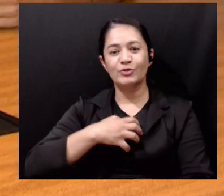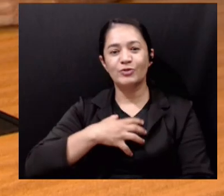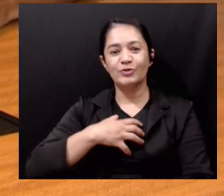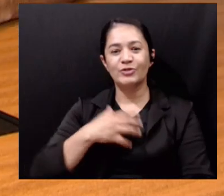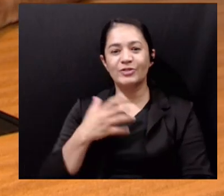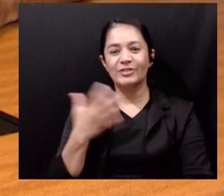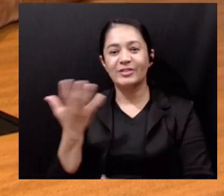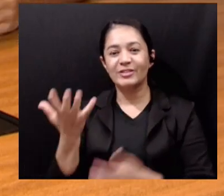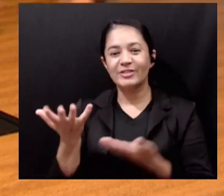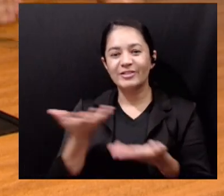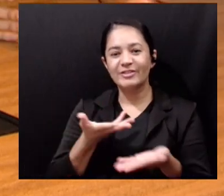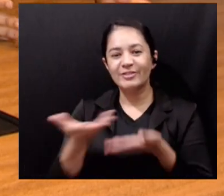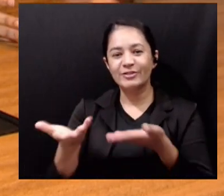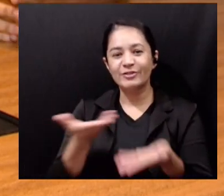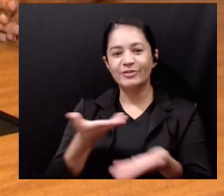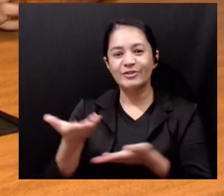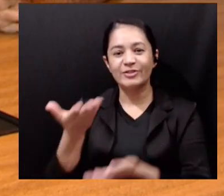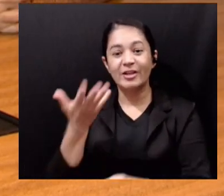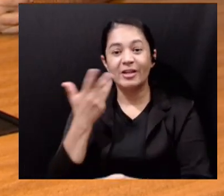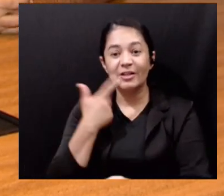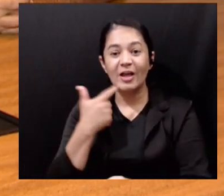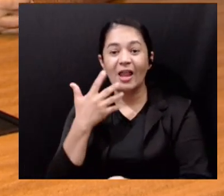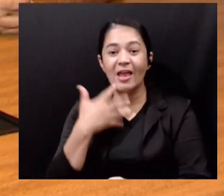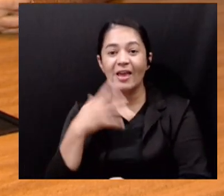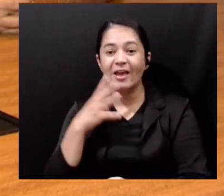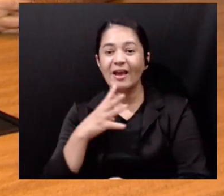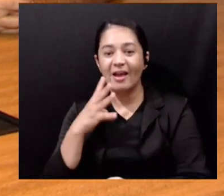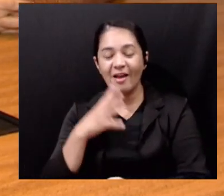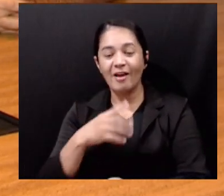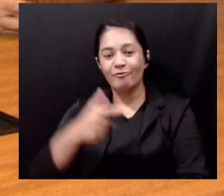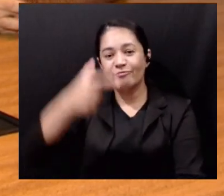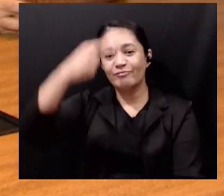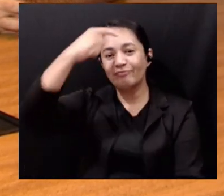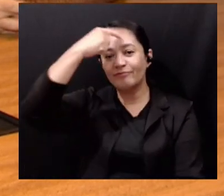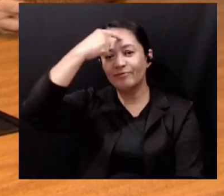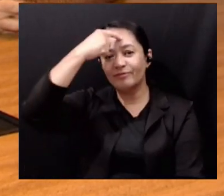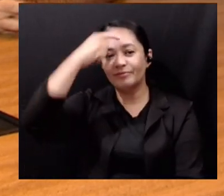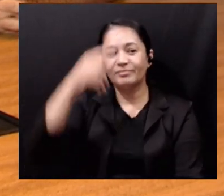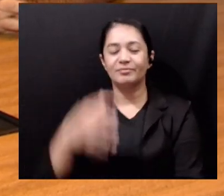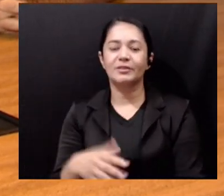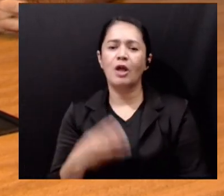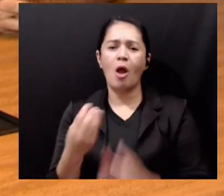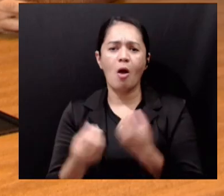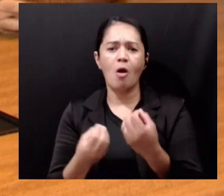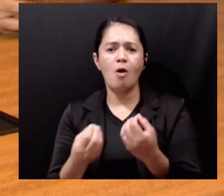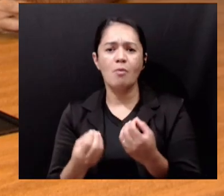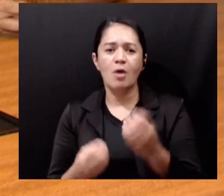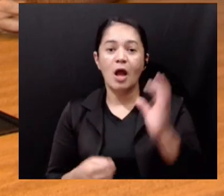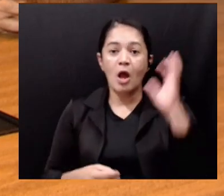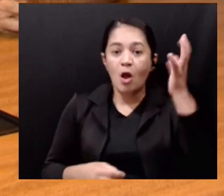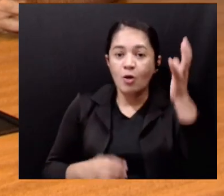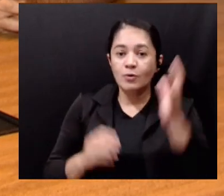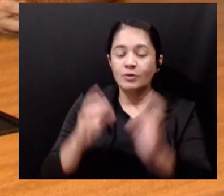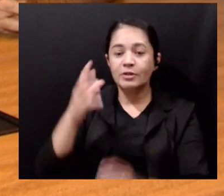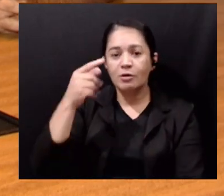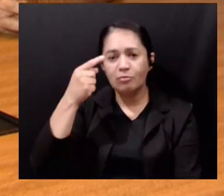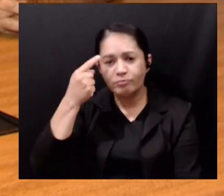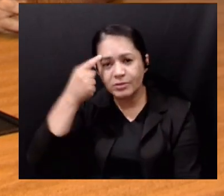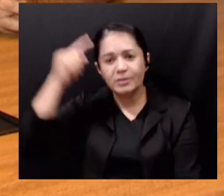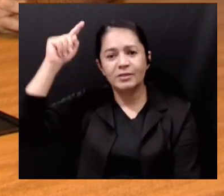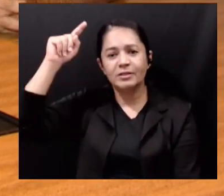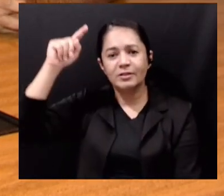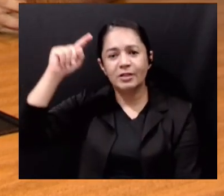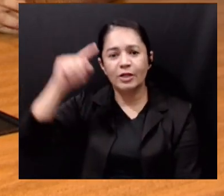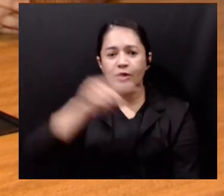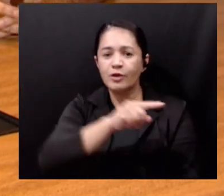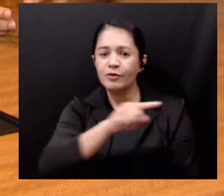pessoas se conscientizarem e serem educadas, sabe? Bom, e como que surgiu a ideia? Como que vocês decidiram partir para